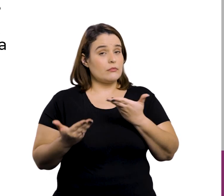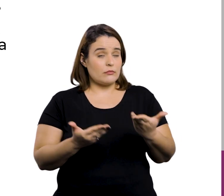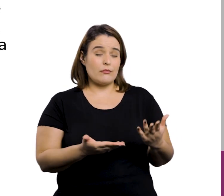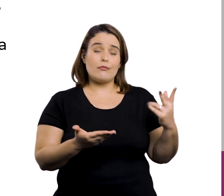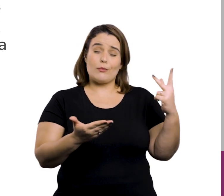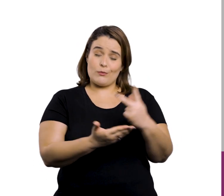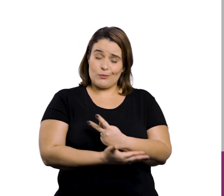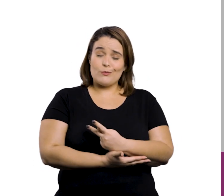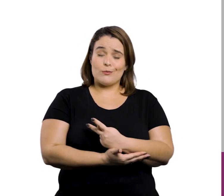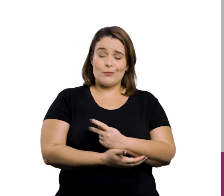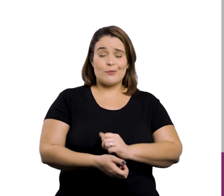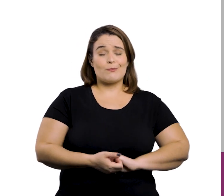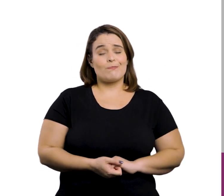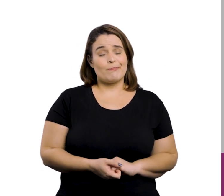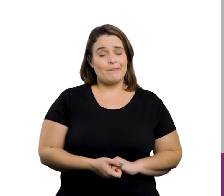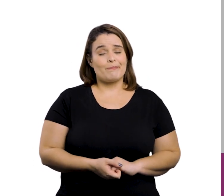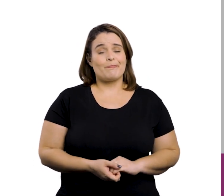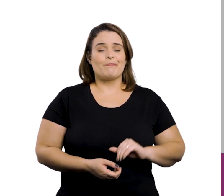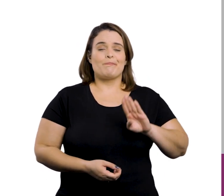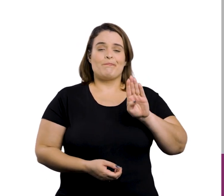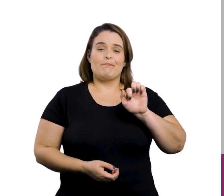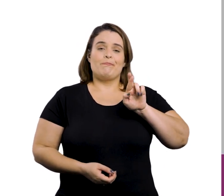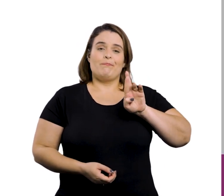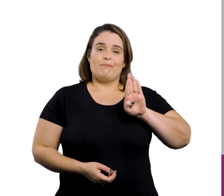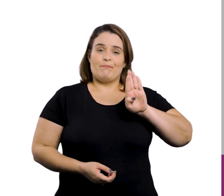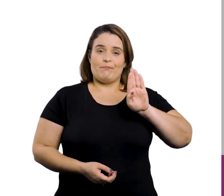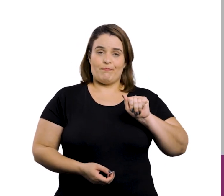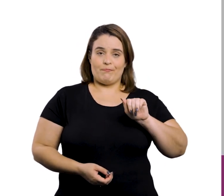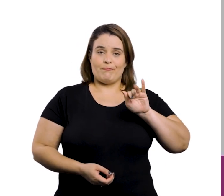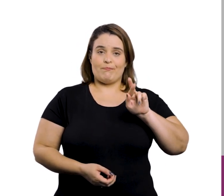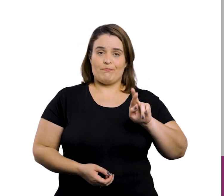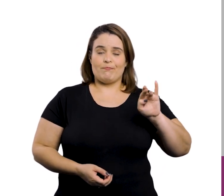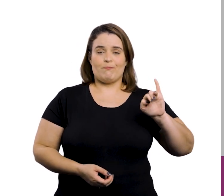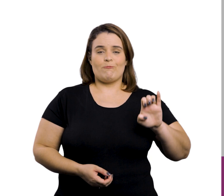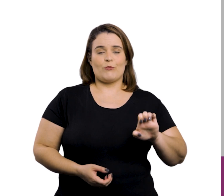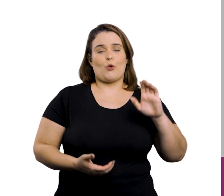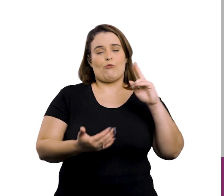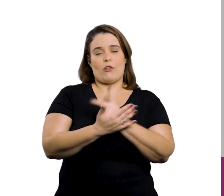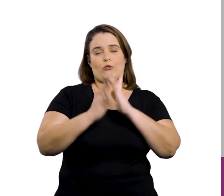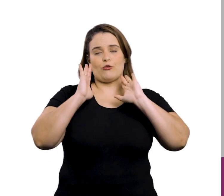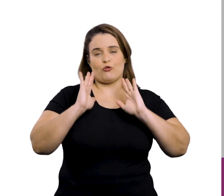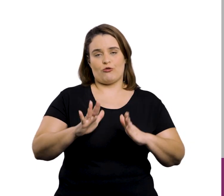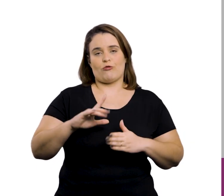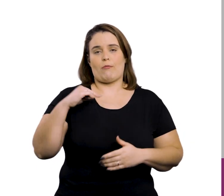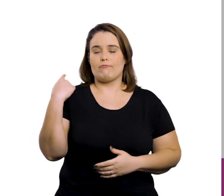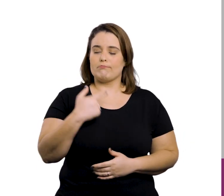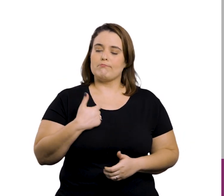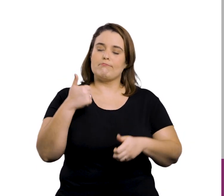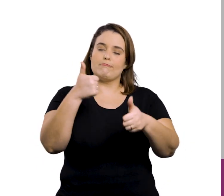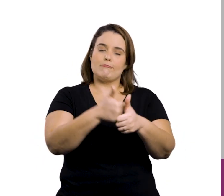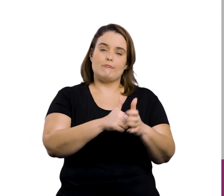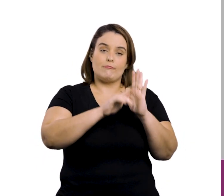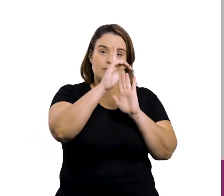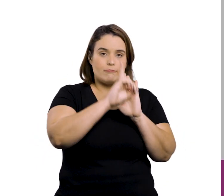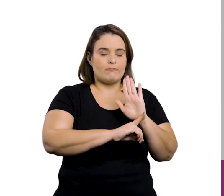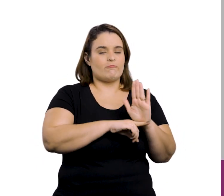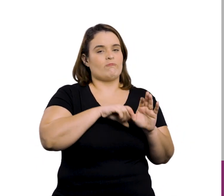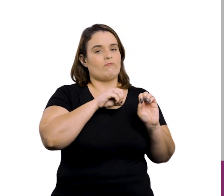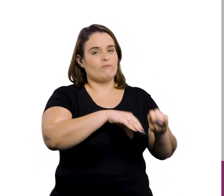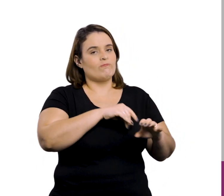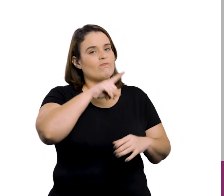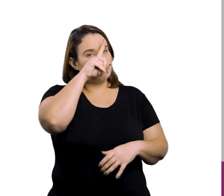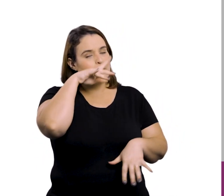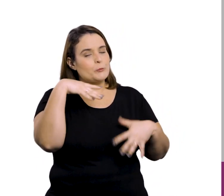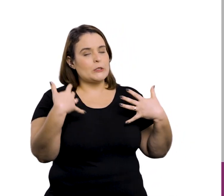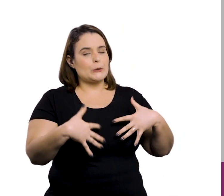etc. Se situações como essa acontecem, é porque a barbárie está presente ao nosso redor. Significa